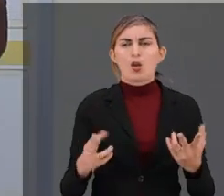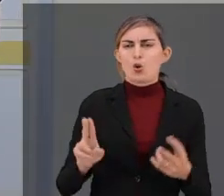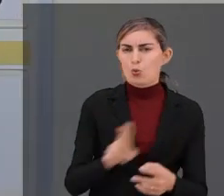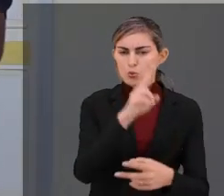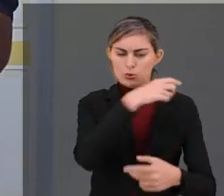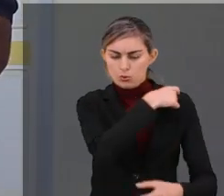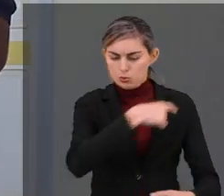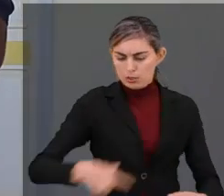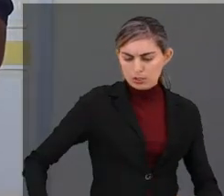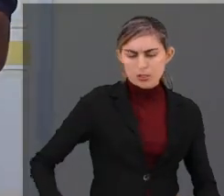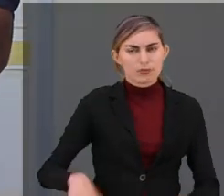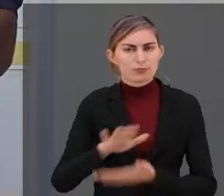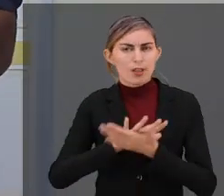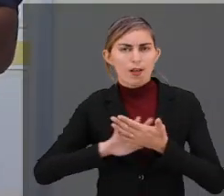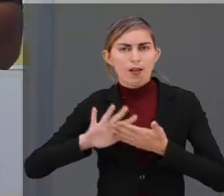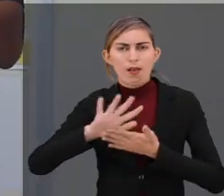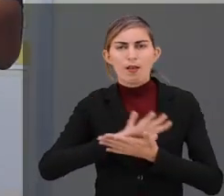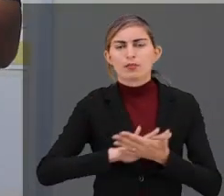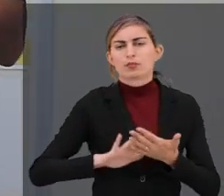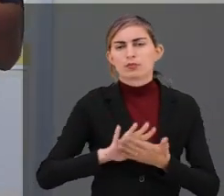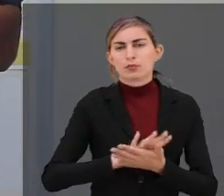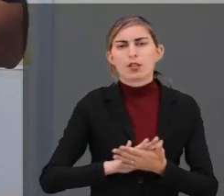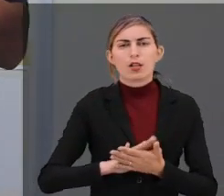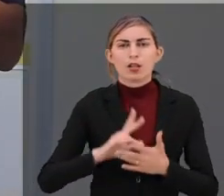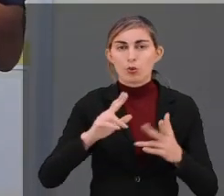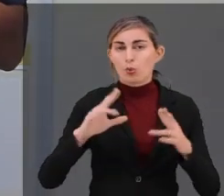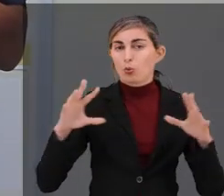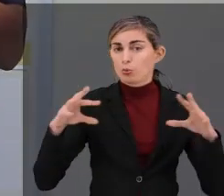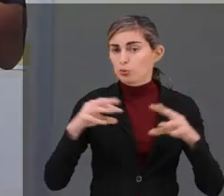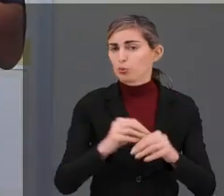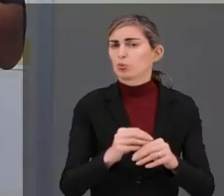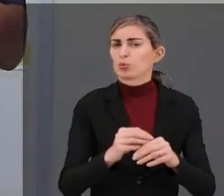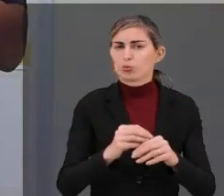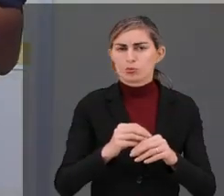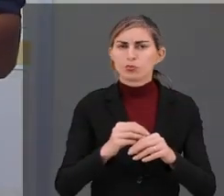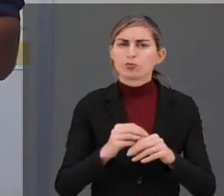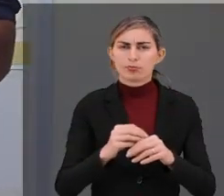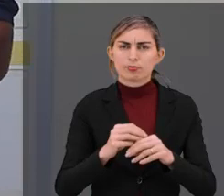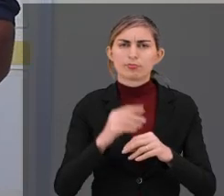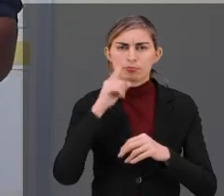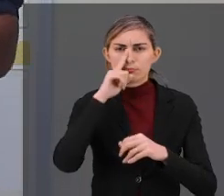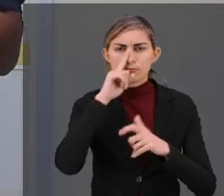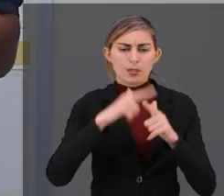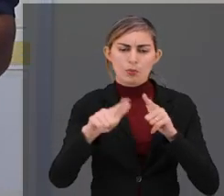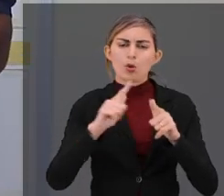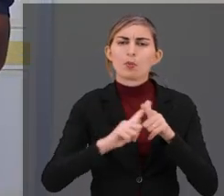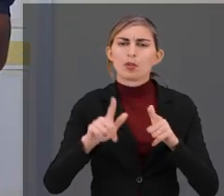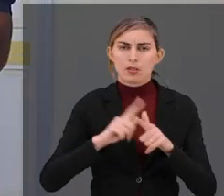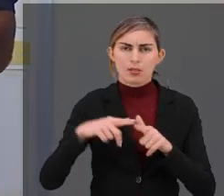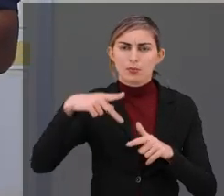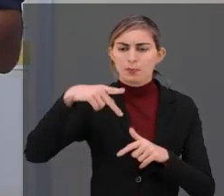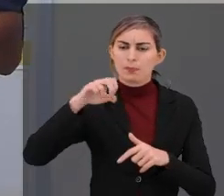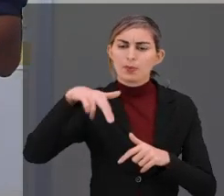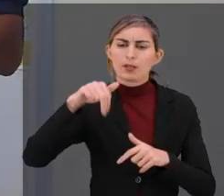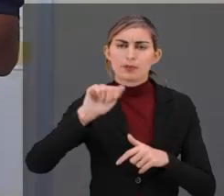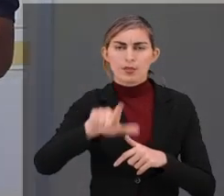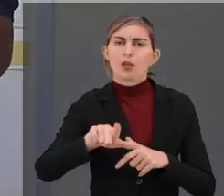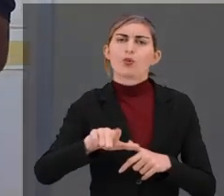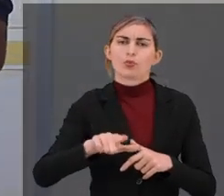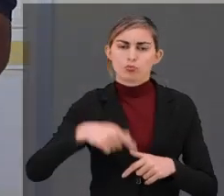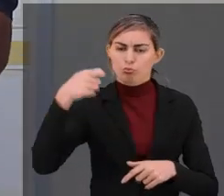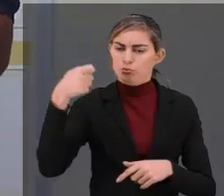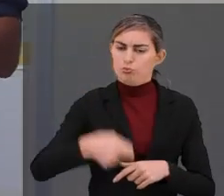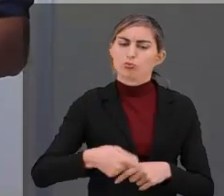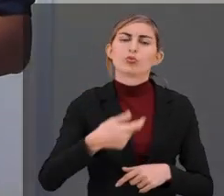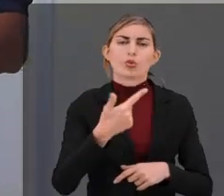de cinto de segurança, e aí coloca todos num problema penal, que aí é punível